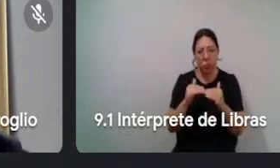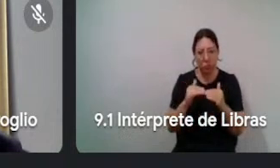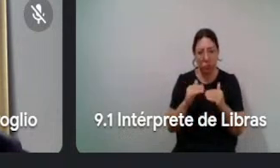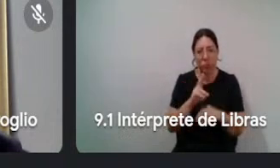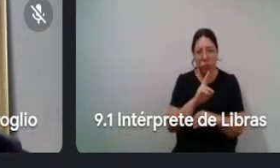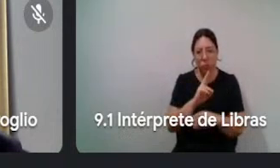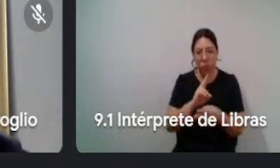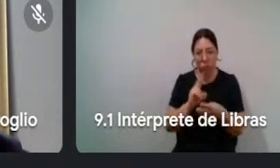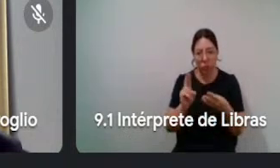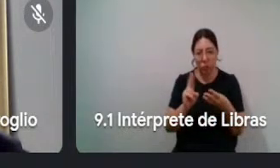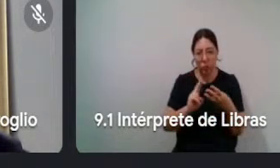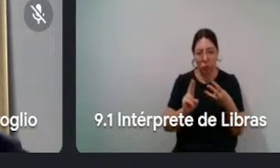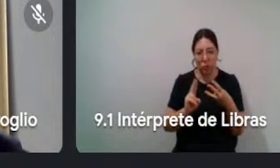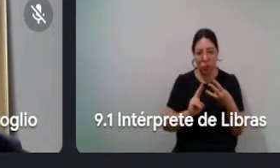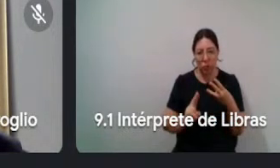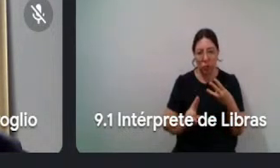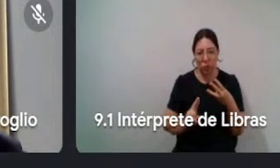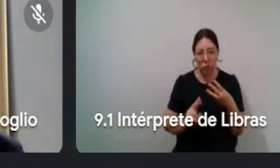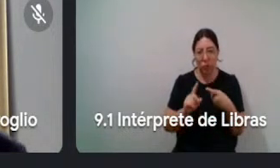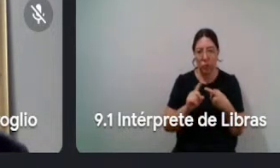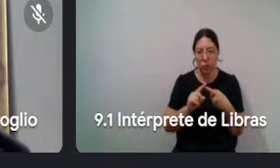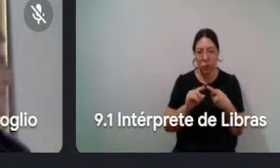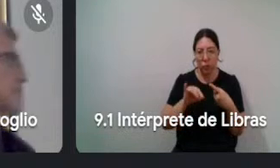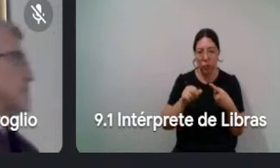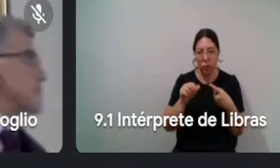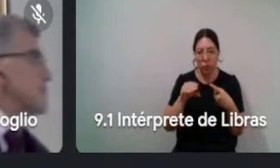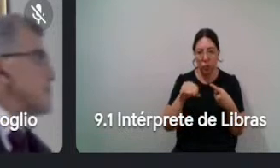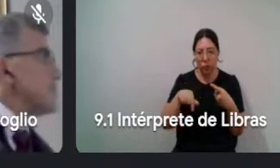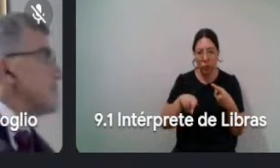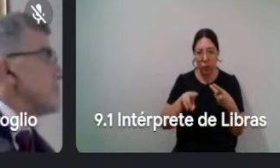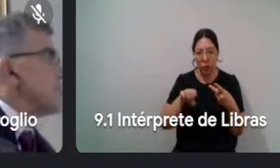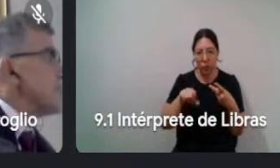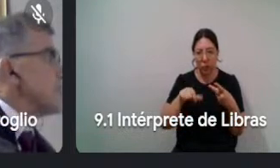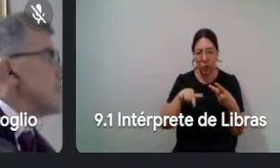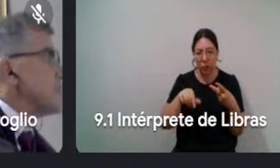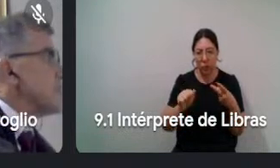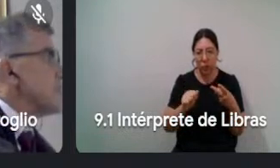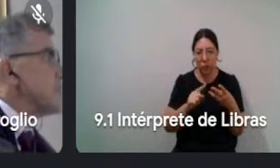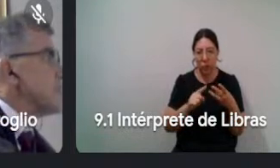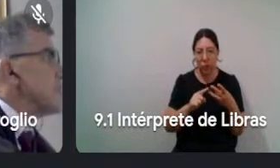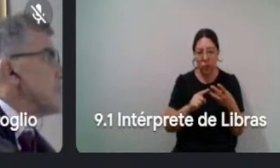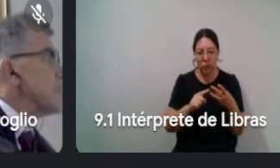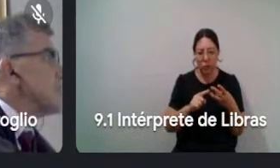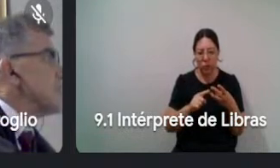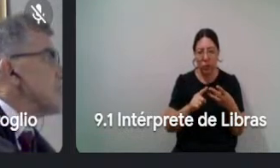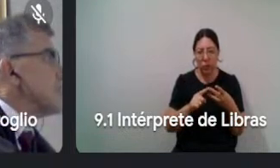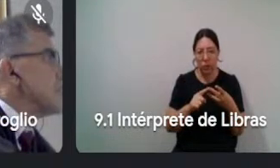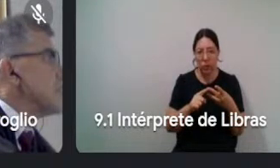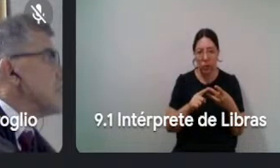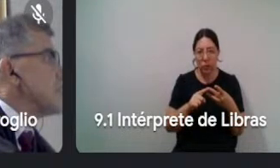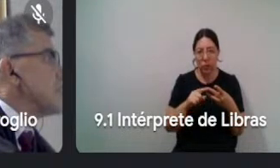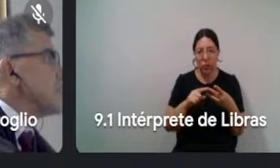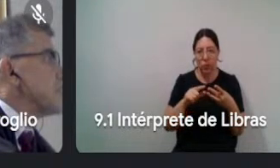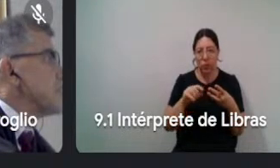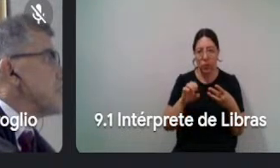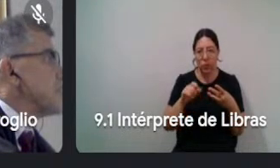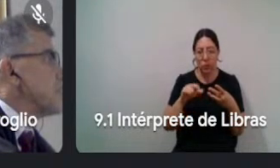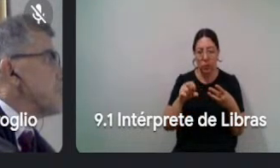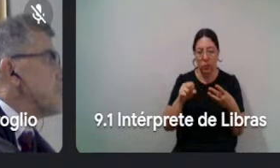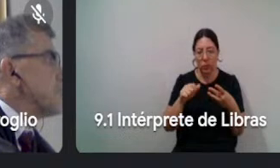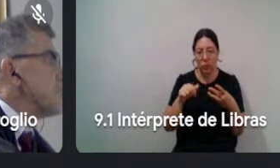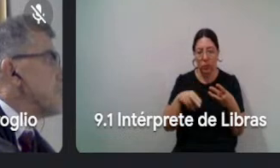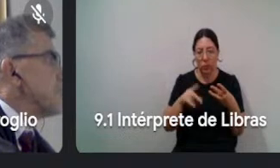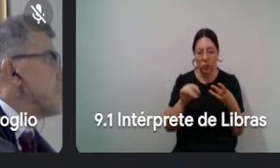dos juízes, desembargadora Jaqueline Dono da Cruz Barbosa, juíza de Sena Barbosa da Silva Lourenço e doutor Antônio Paim